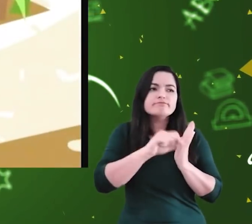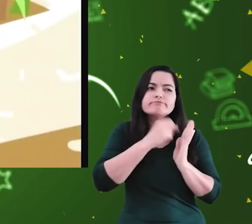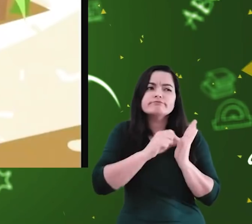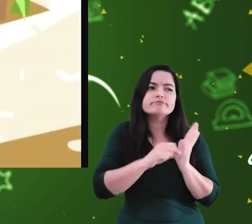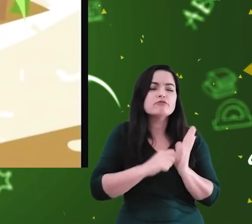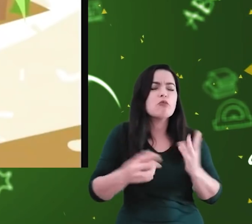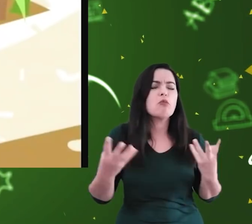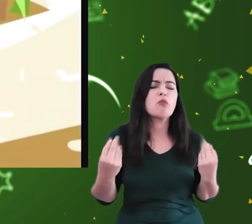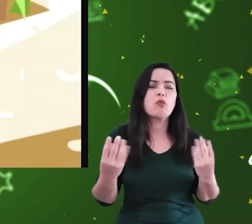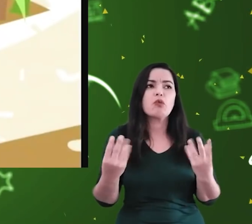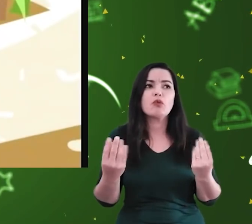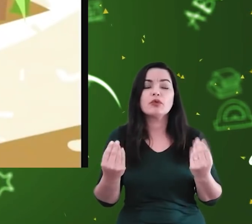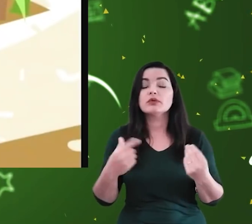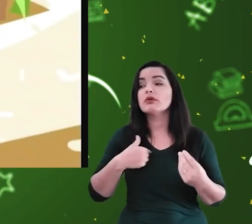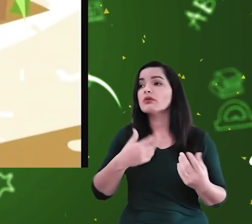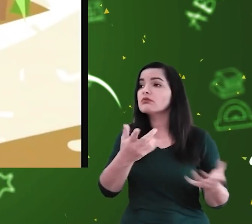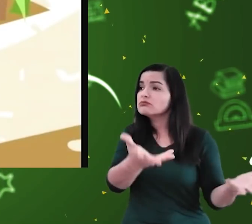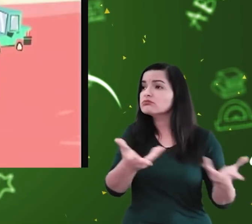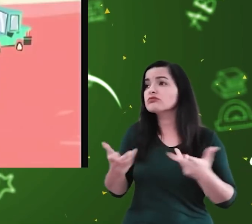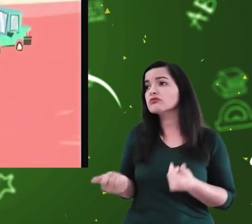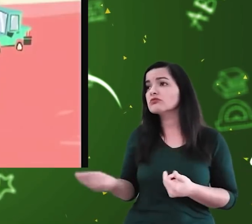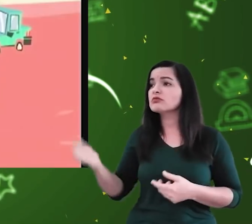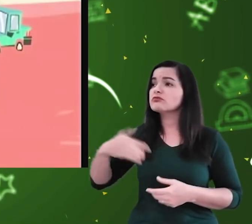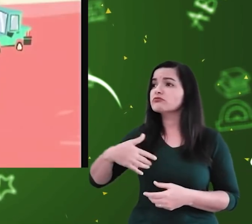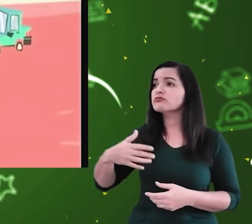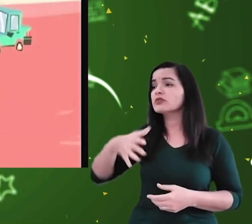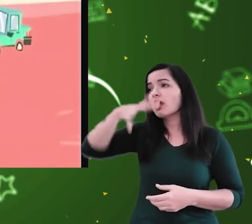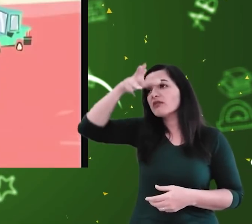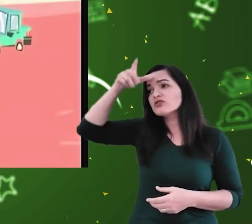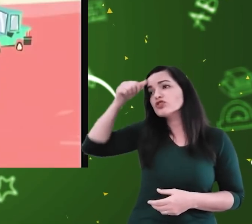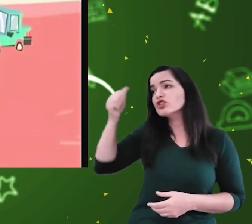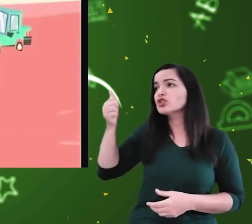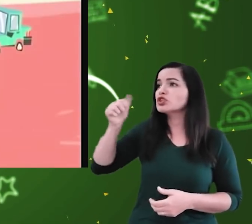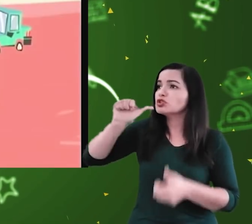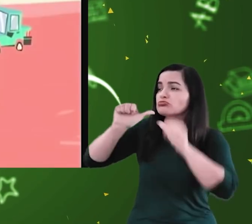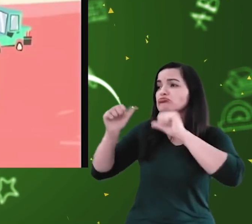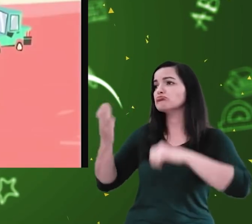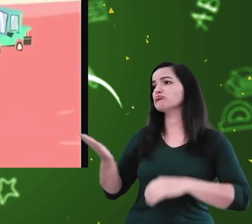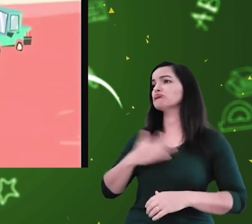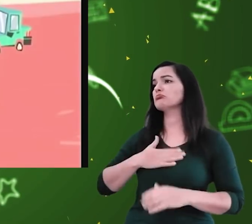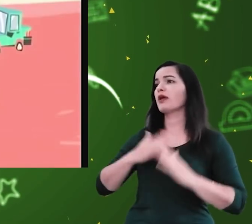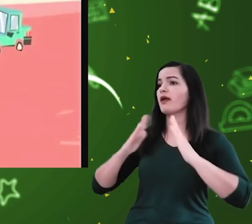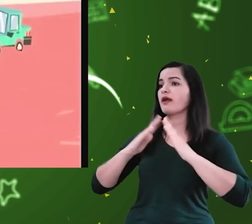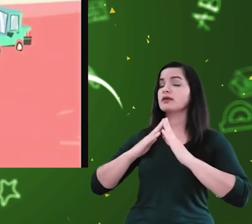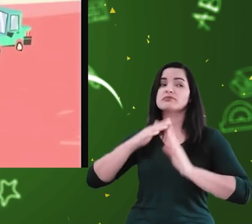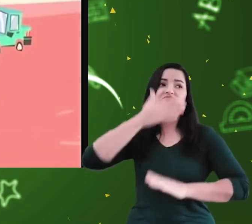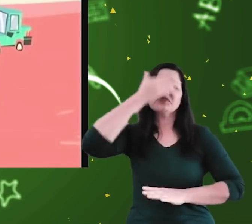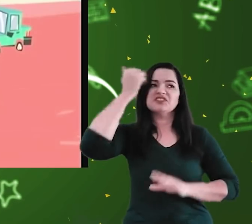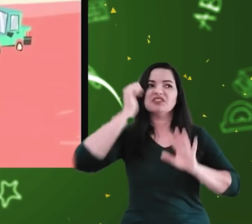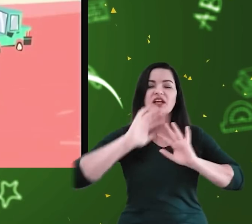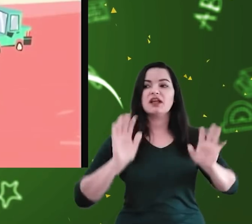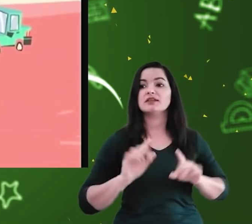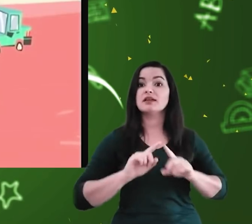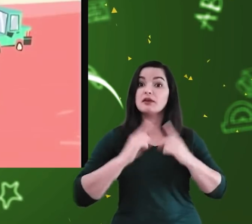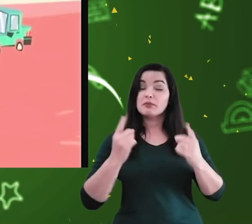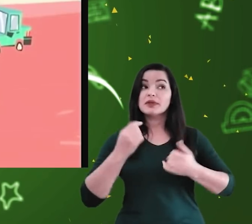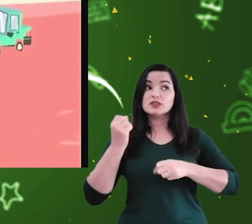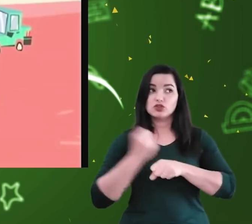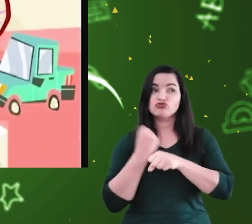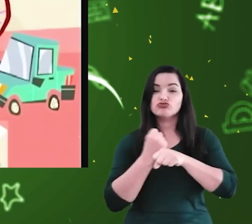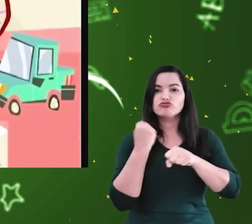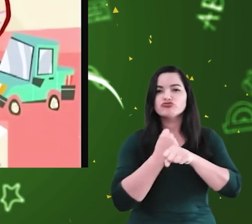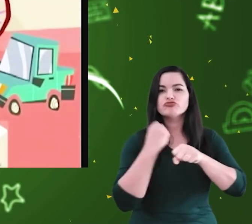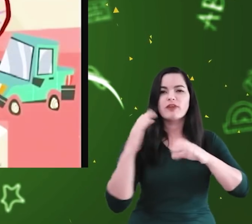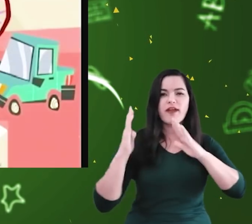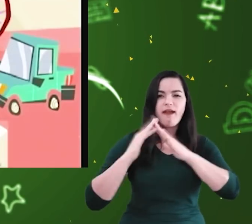ia convidar ela pra tomar refrigerante na minha casa. Esquece. Ah, mas construir as casas foi divertido, vai.